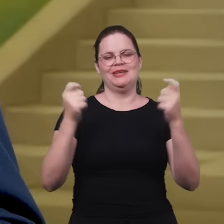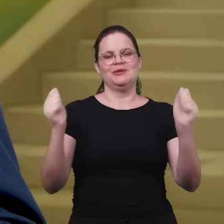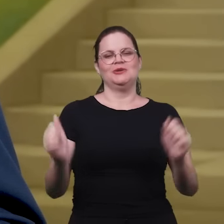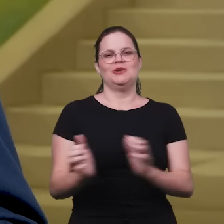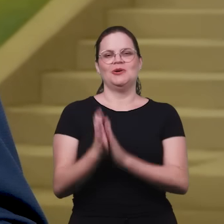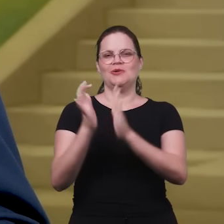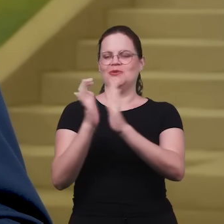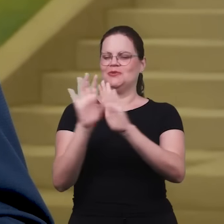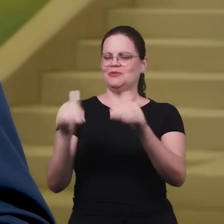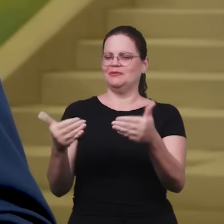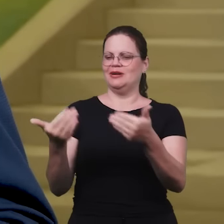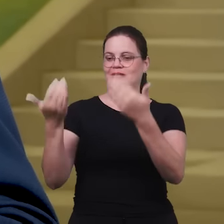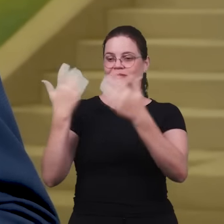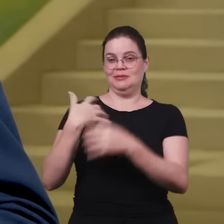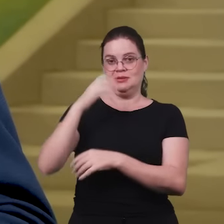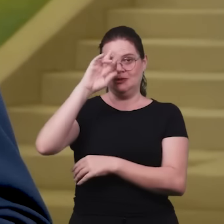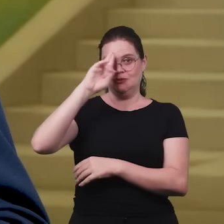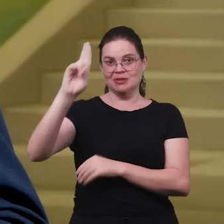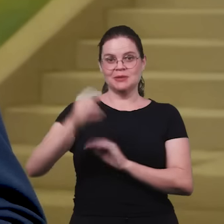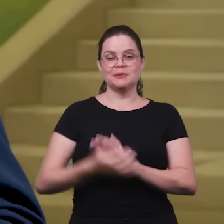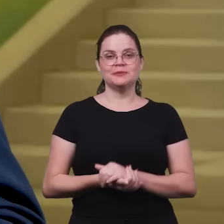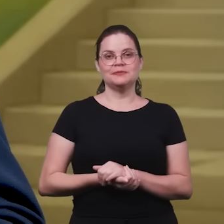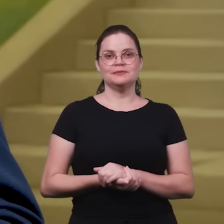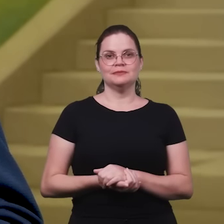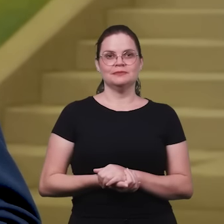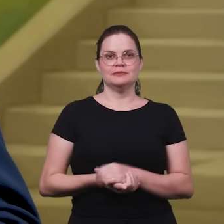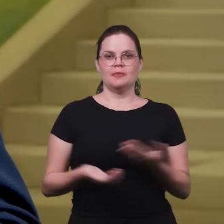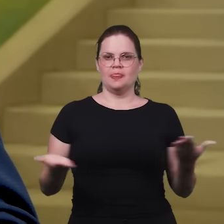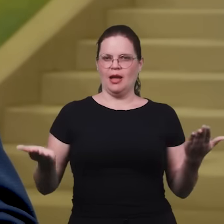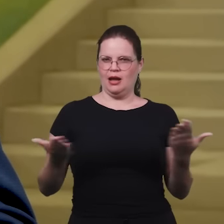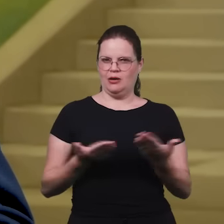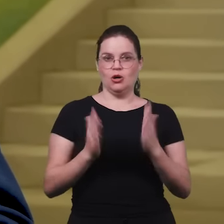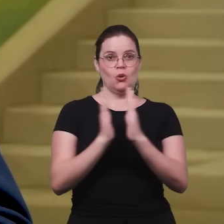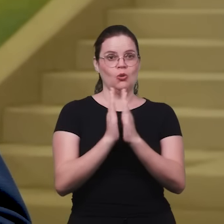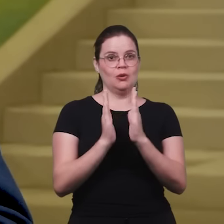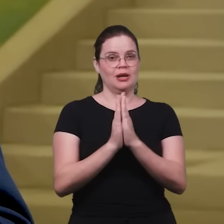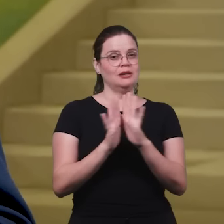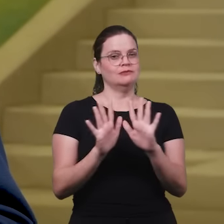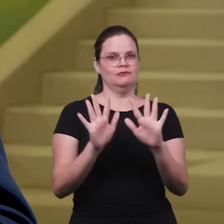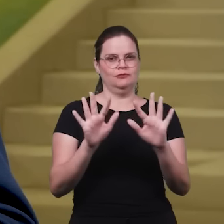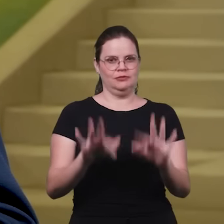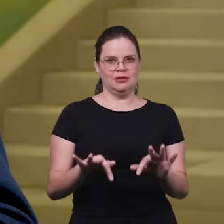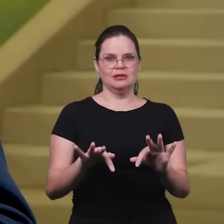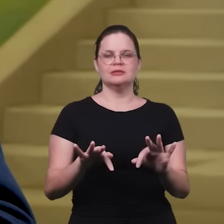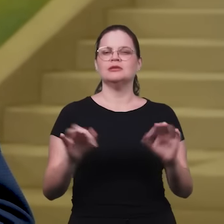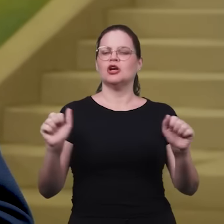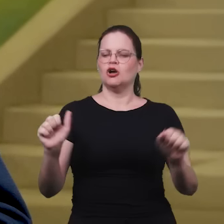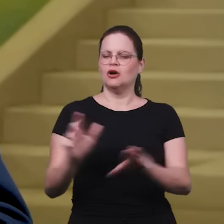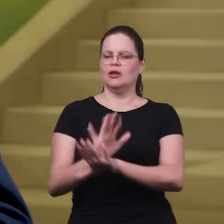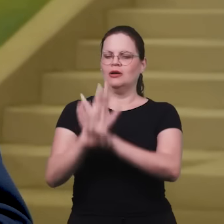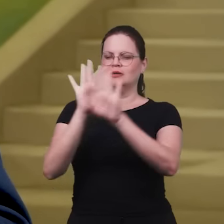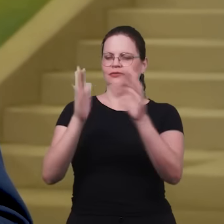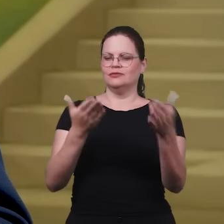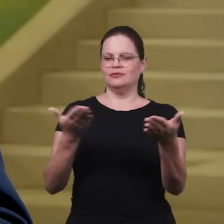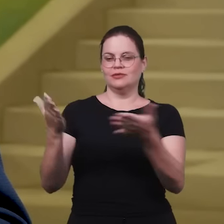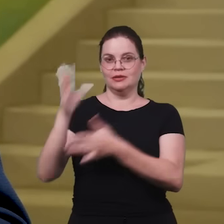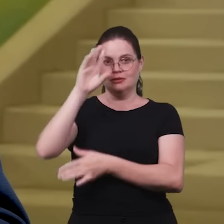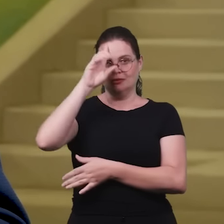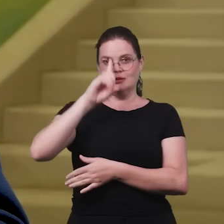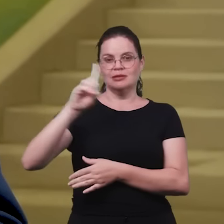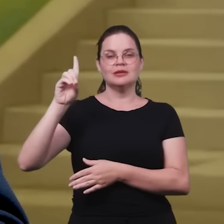nome do Senhor. E agora nós vamos fazer um encerramento, glorificando a